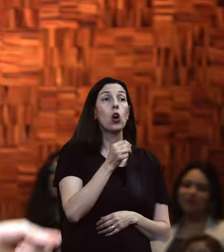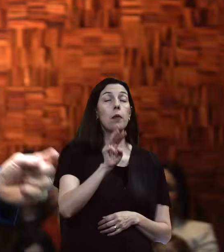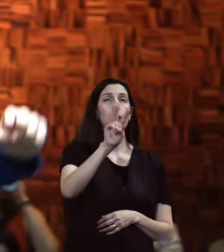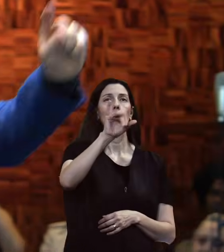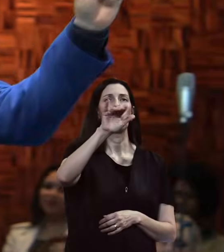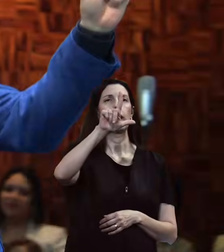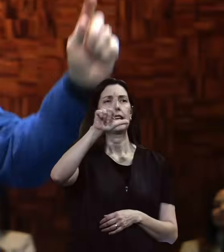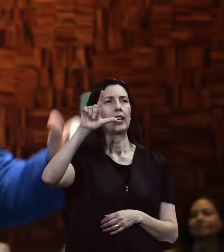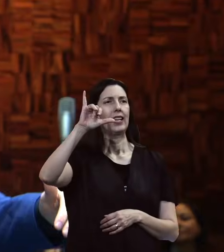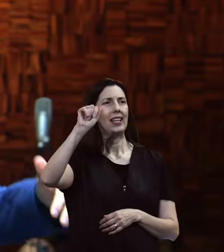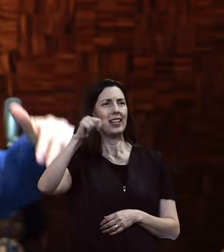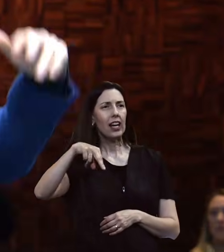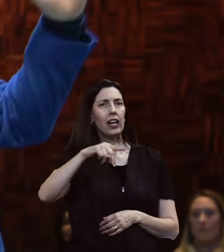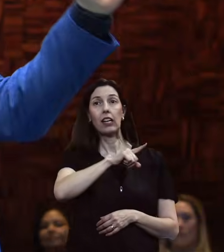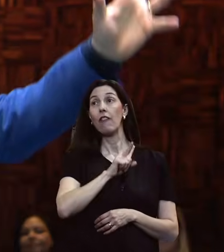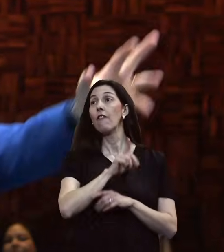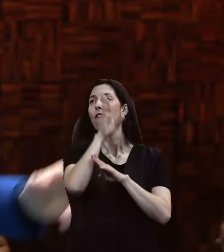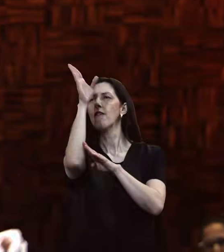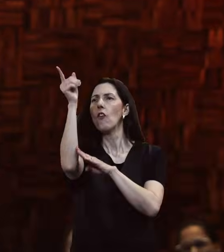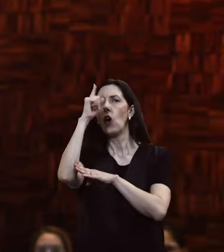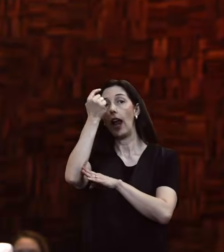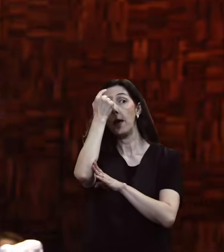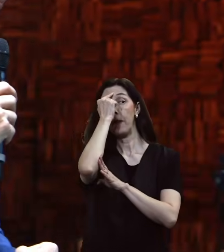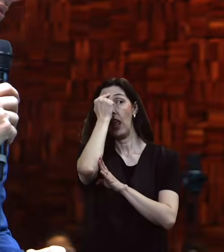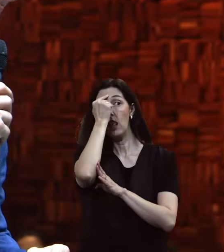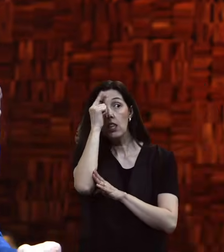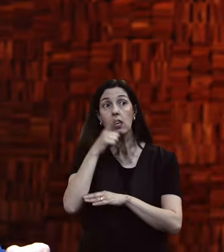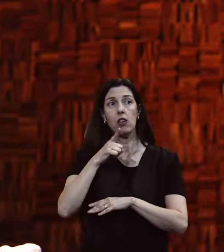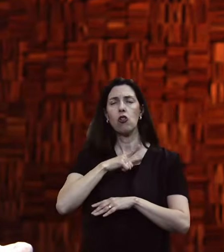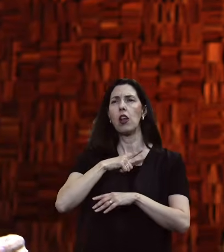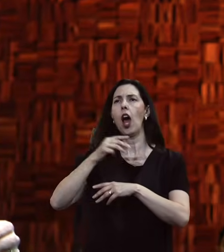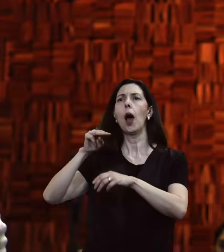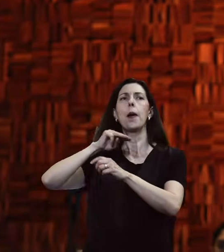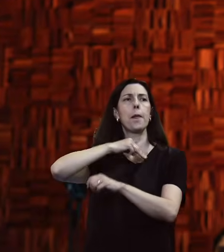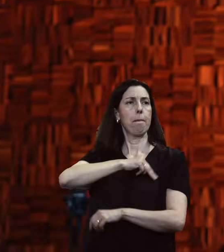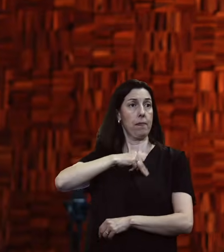o homem que foi às Índias, mudou leis naquele lugar,